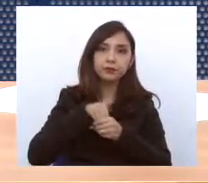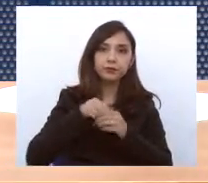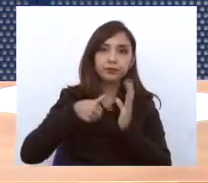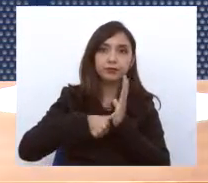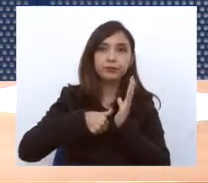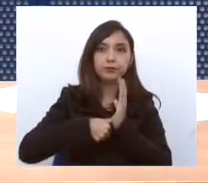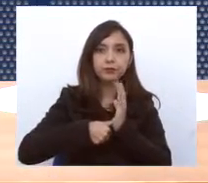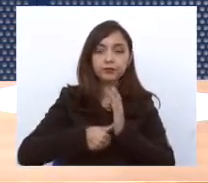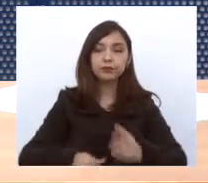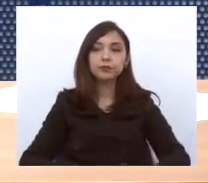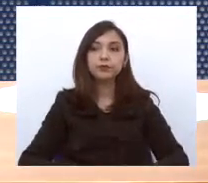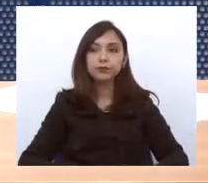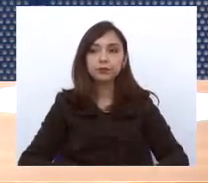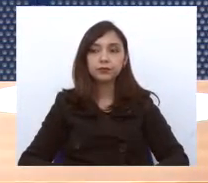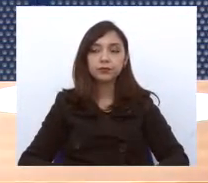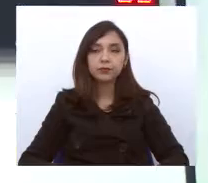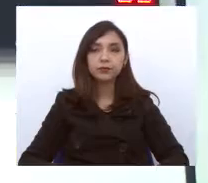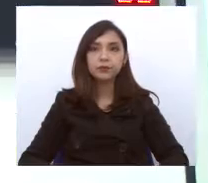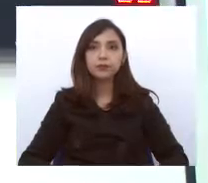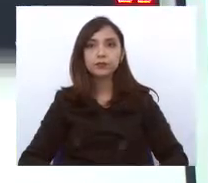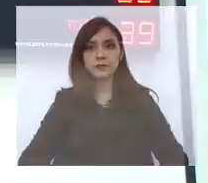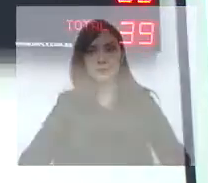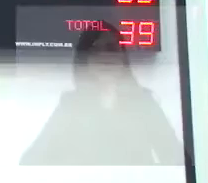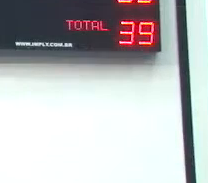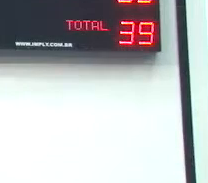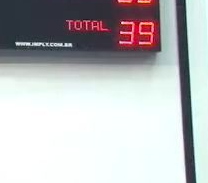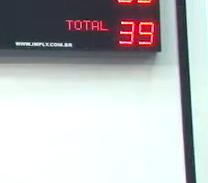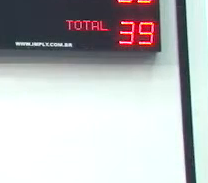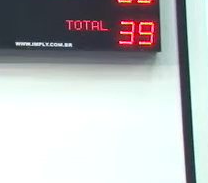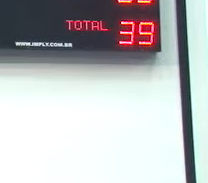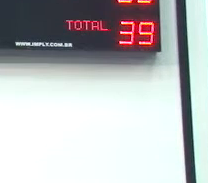terminais para o voto eletrônico.